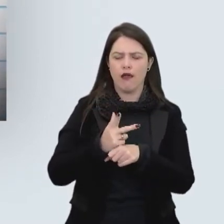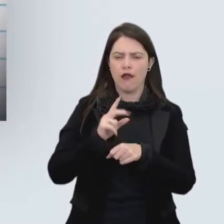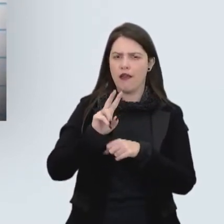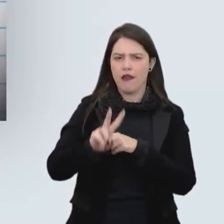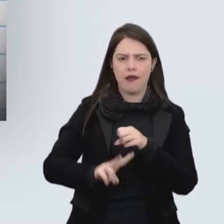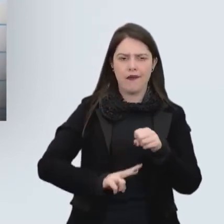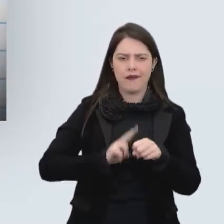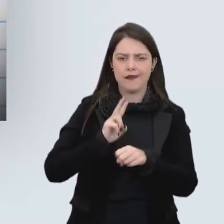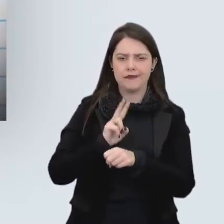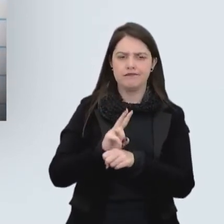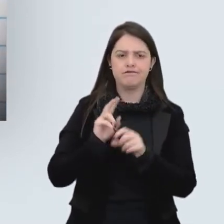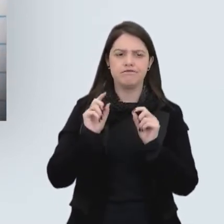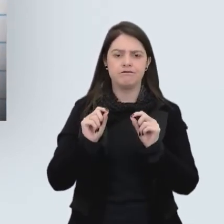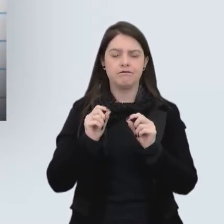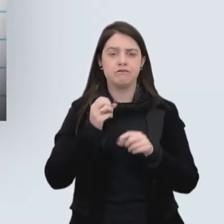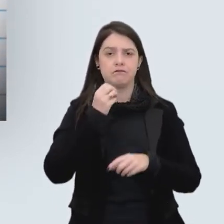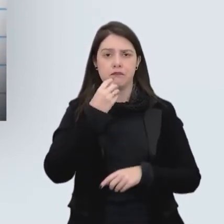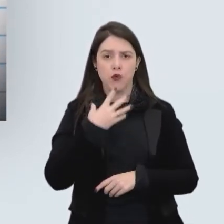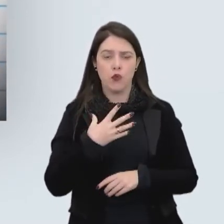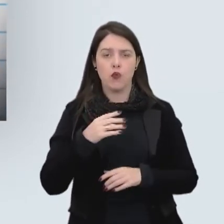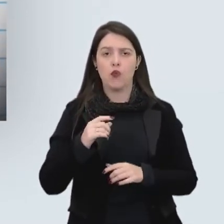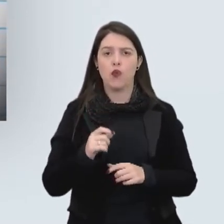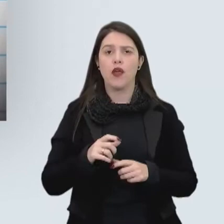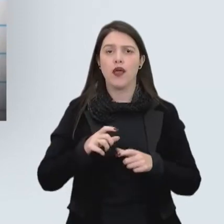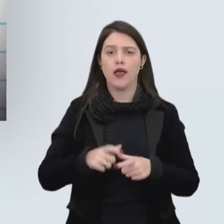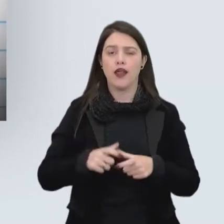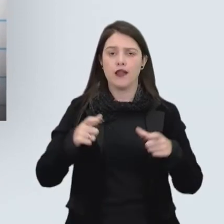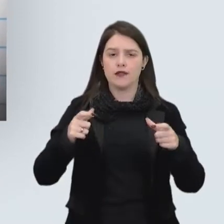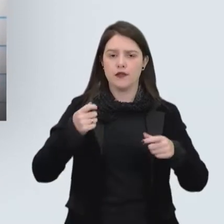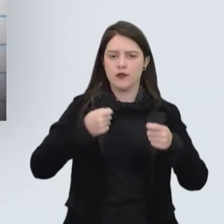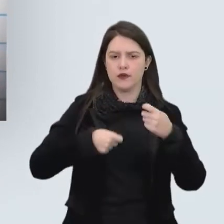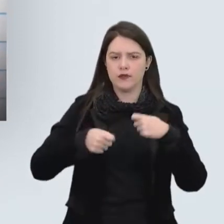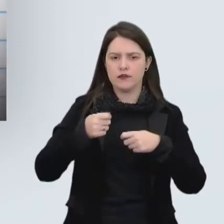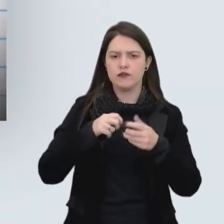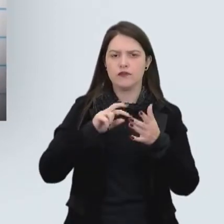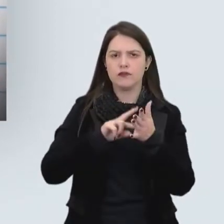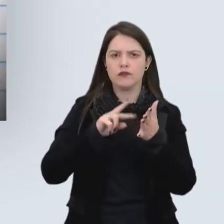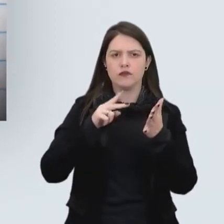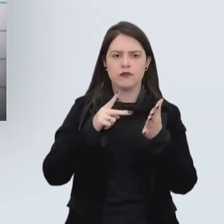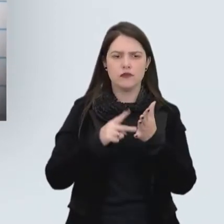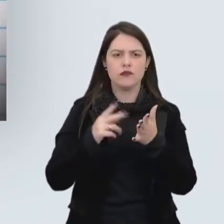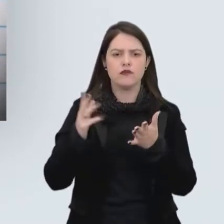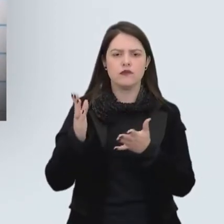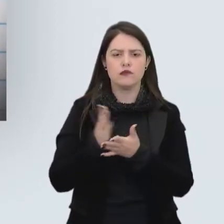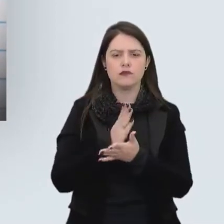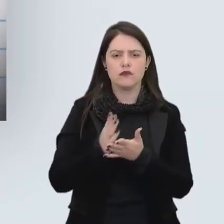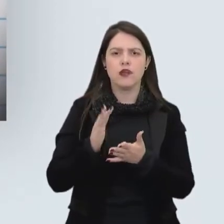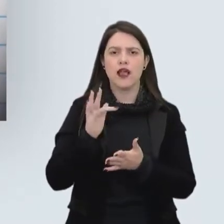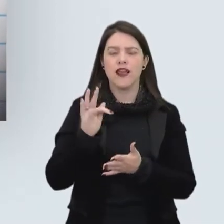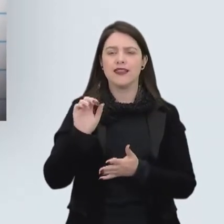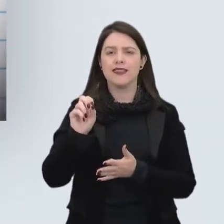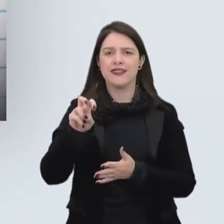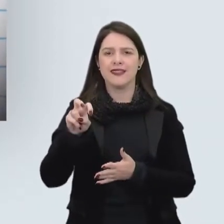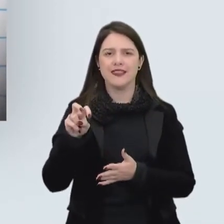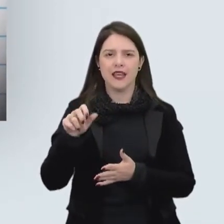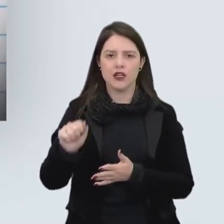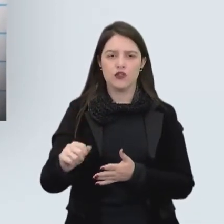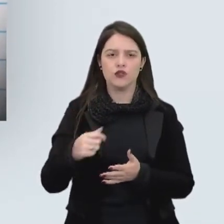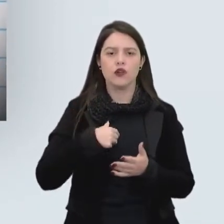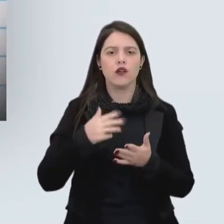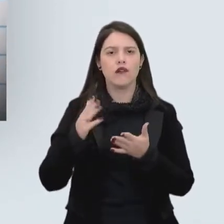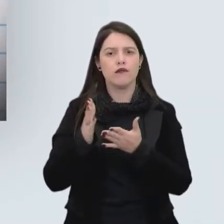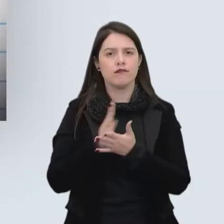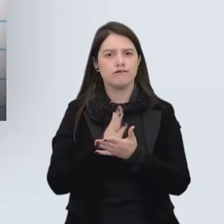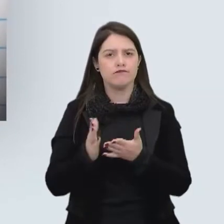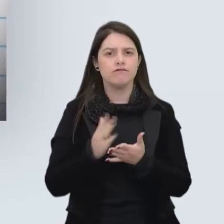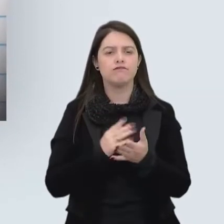e sustentável? Bom, crescimento econômico sustentado significa que ele ocorre a uma taxa que permite a manutenção desse avanço ao longo do